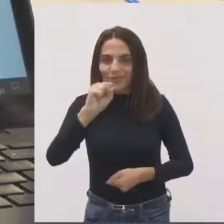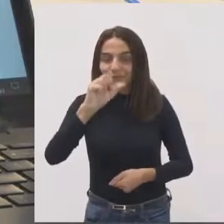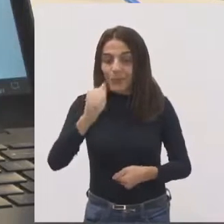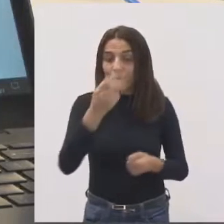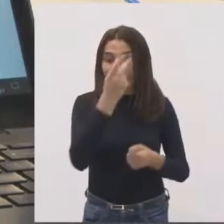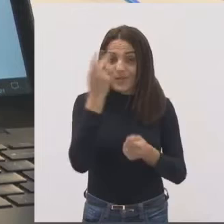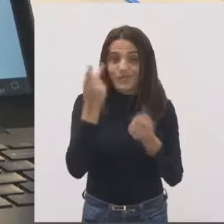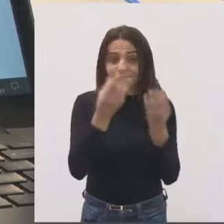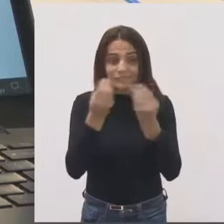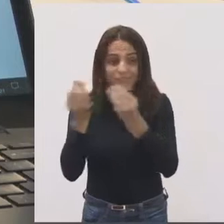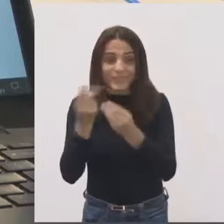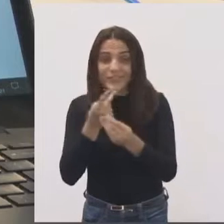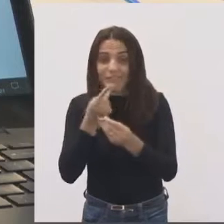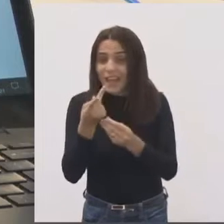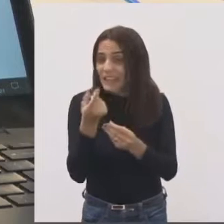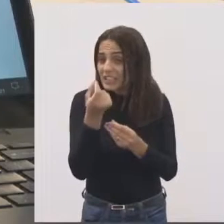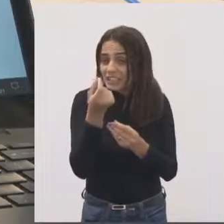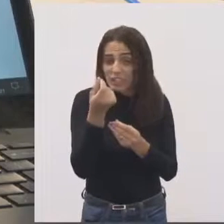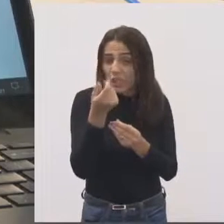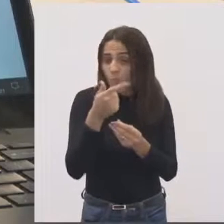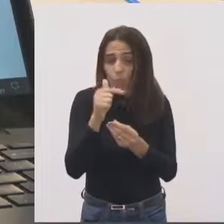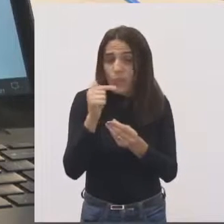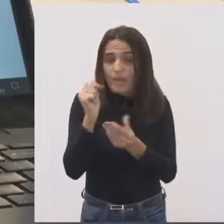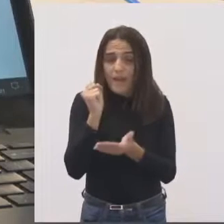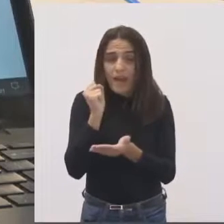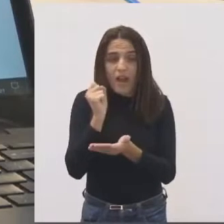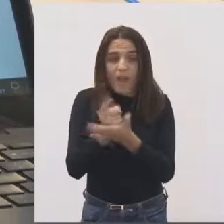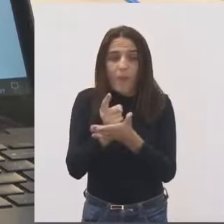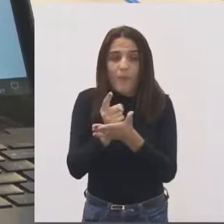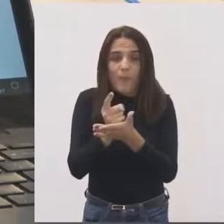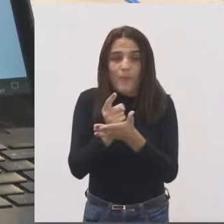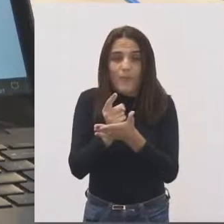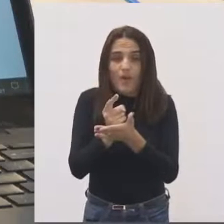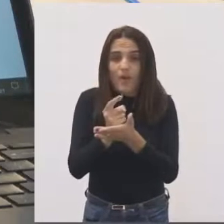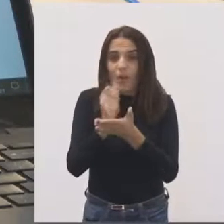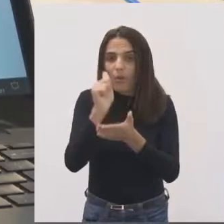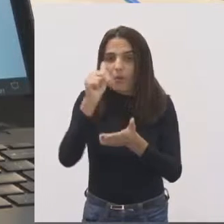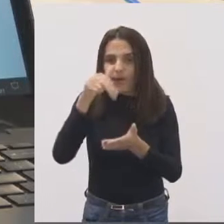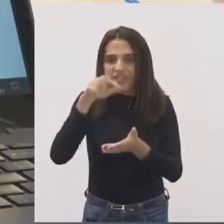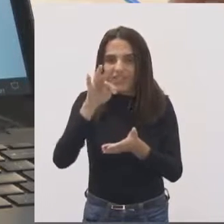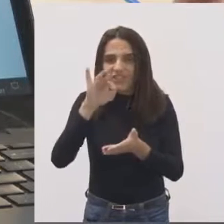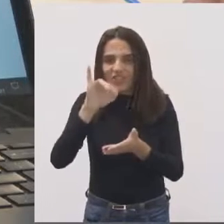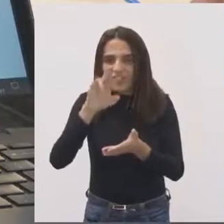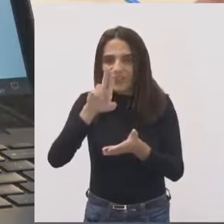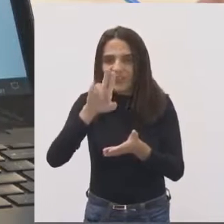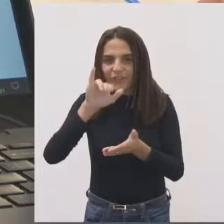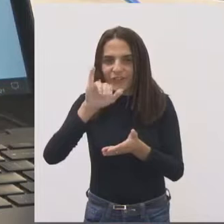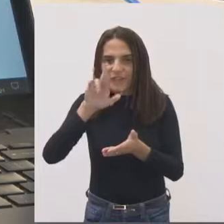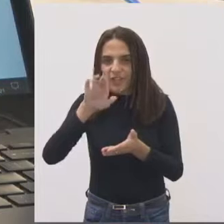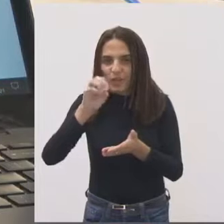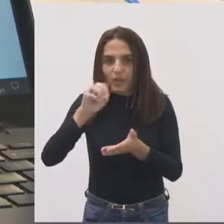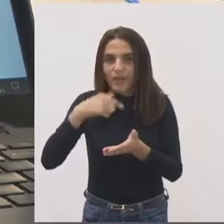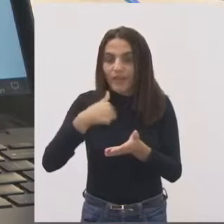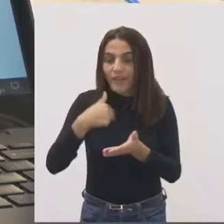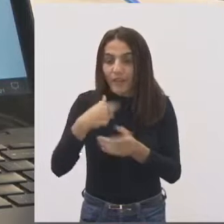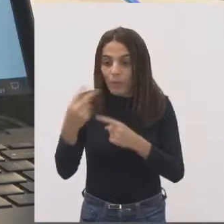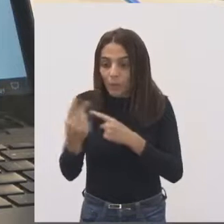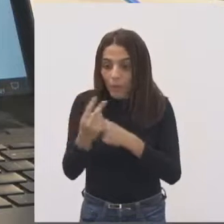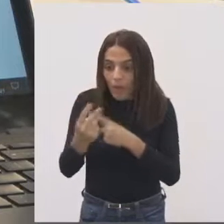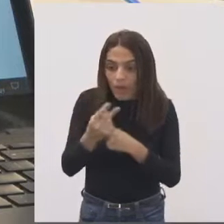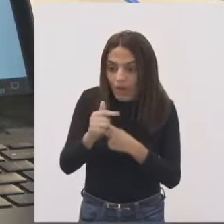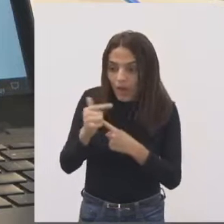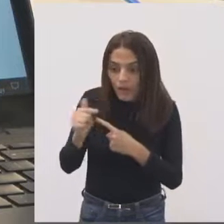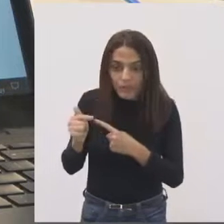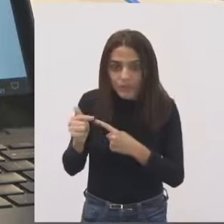que falam assim, Felipe, eu não tenho dinheiro para comprar um antivírus. Eu tô desprotegido? Totalmente